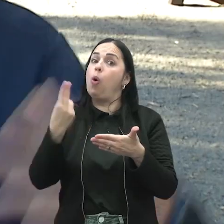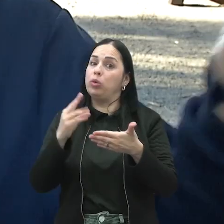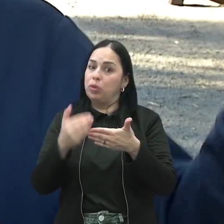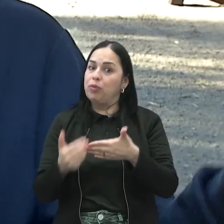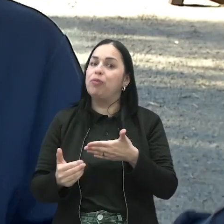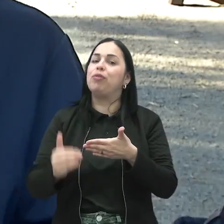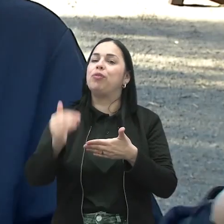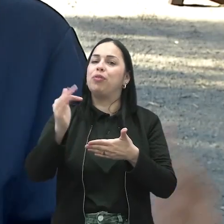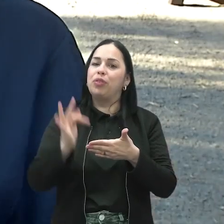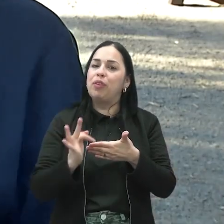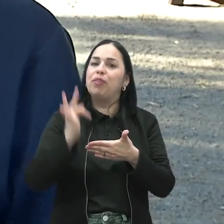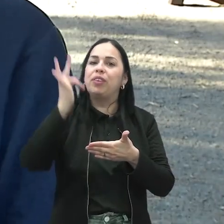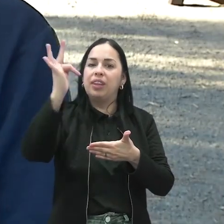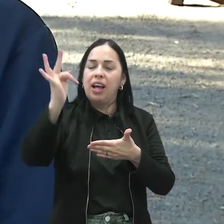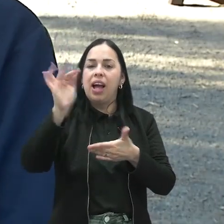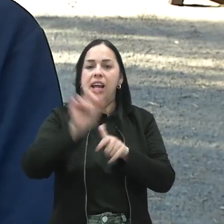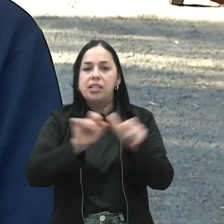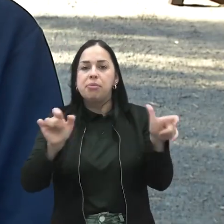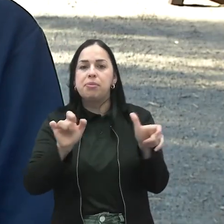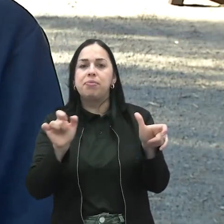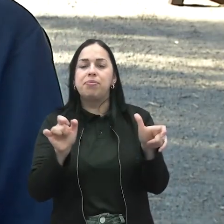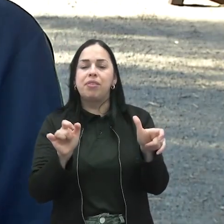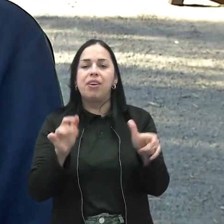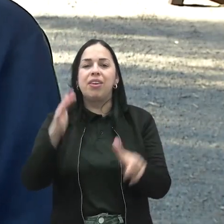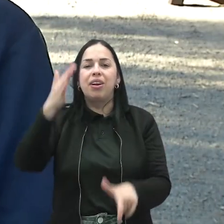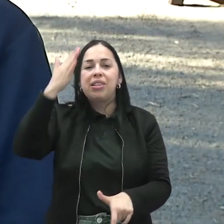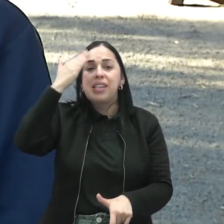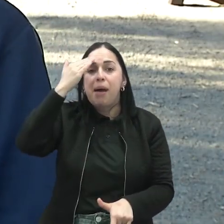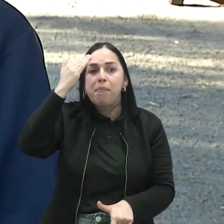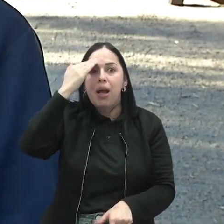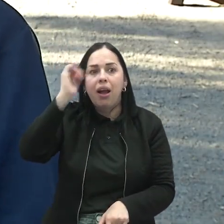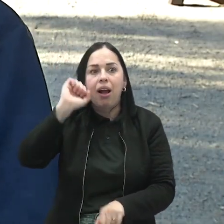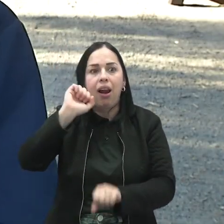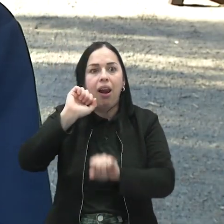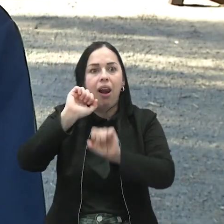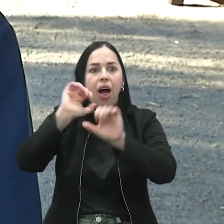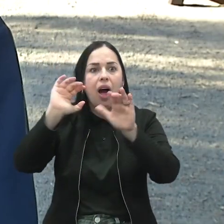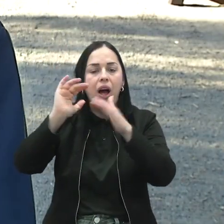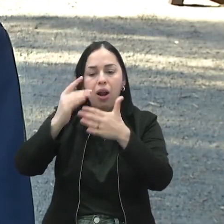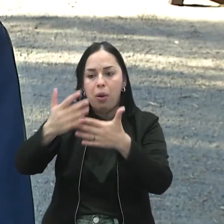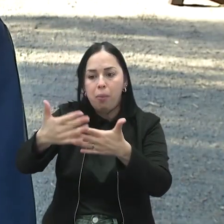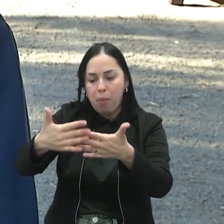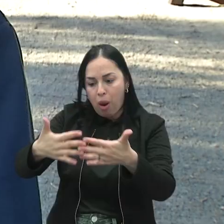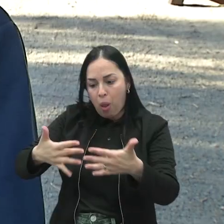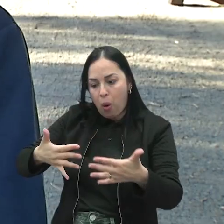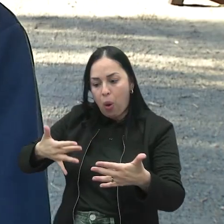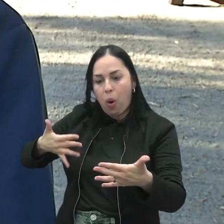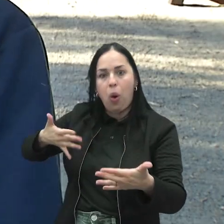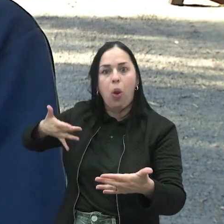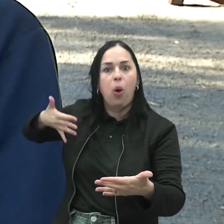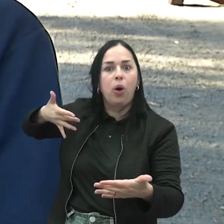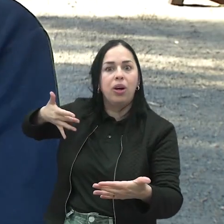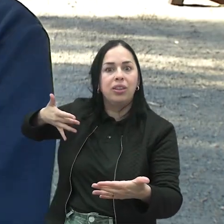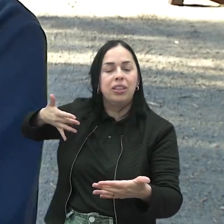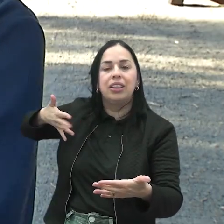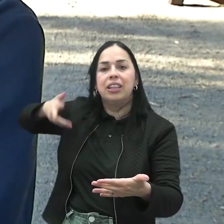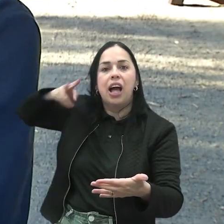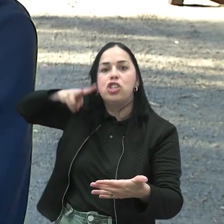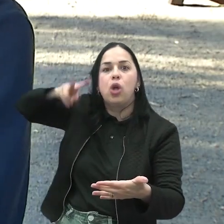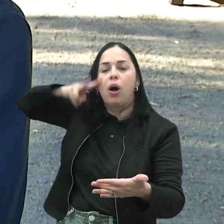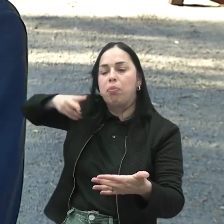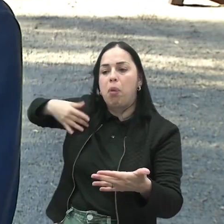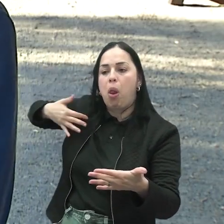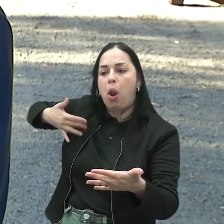hoje ou futuramente, né, as pessoas vão ter uma noção dessa